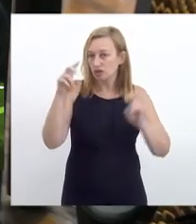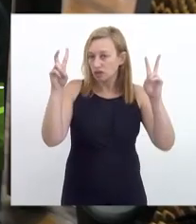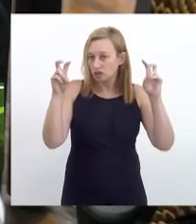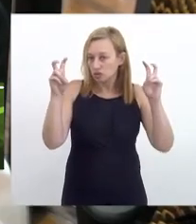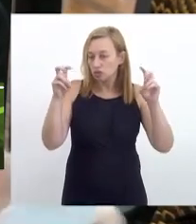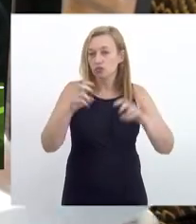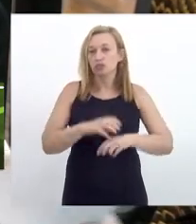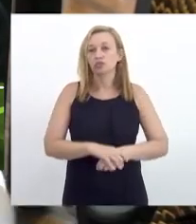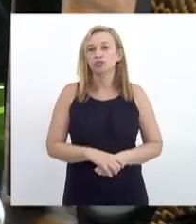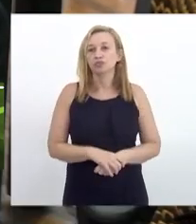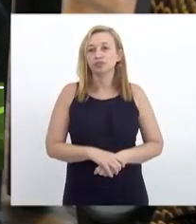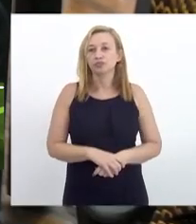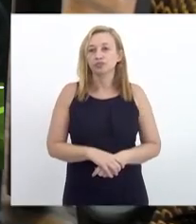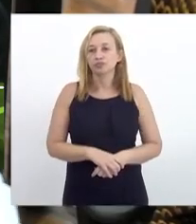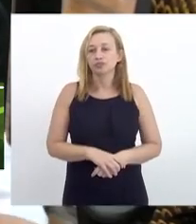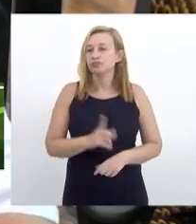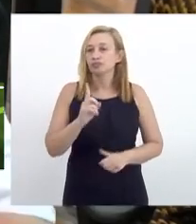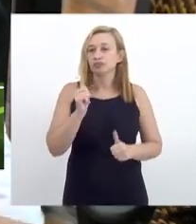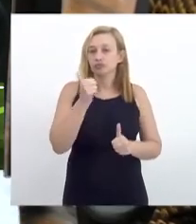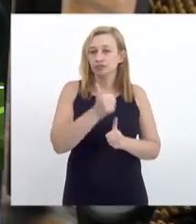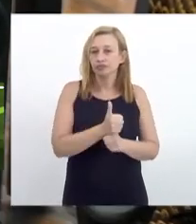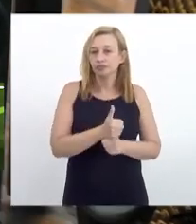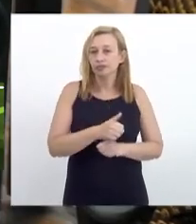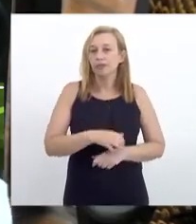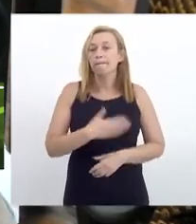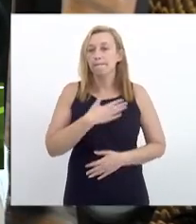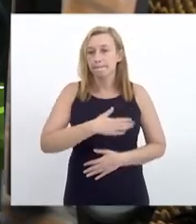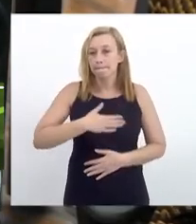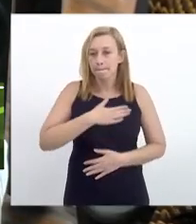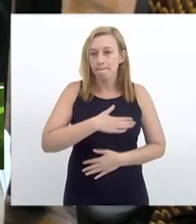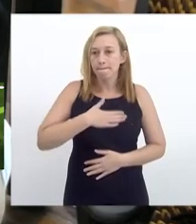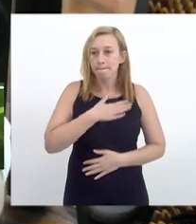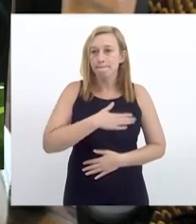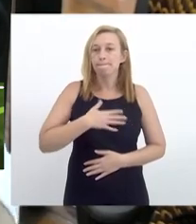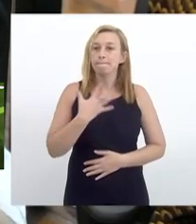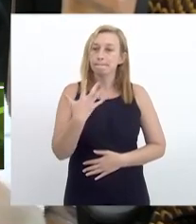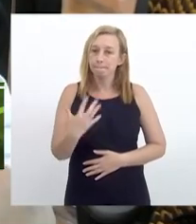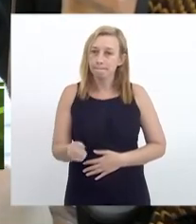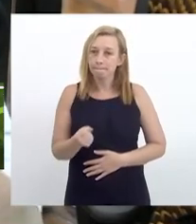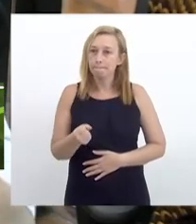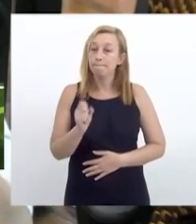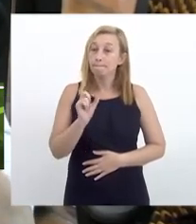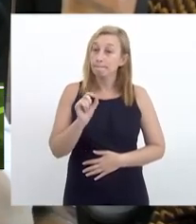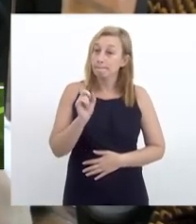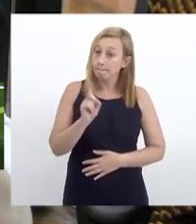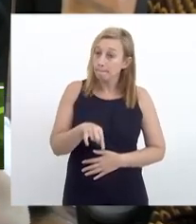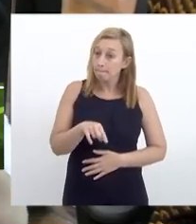É que não está considerada No substitutivo Gostaria que fosse considerada Que é